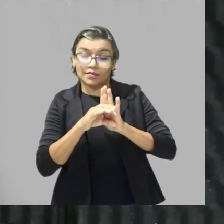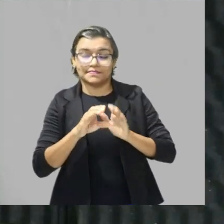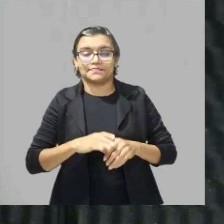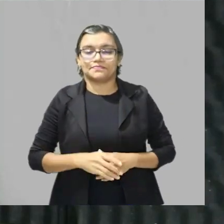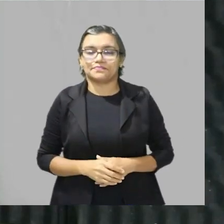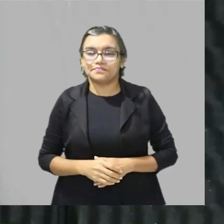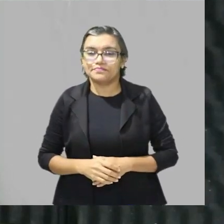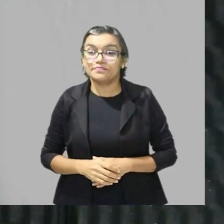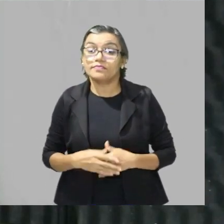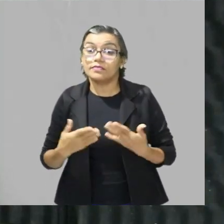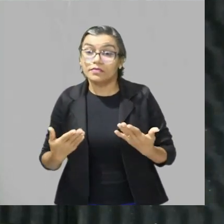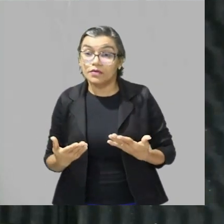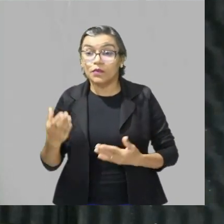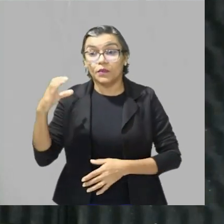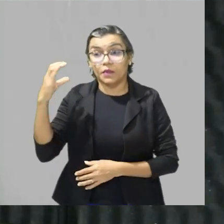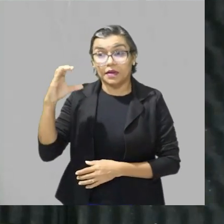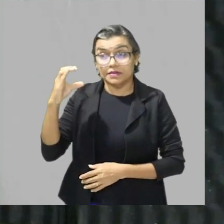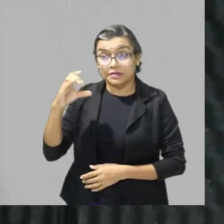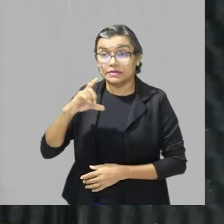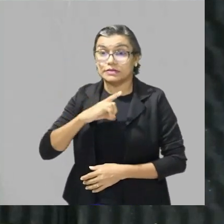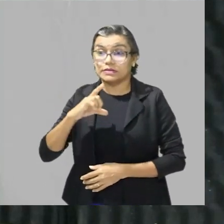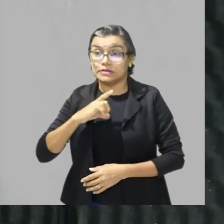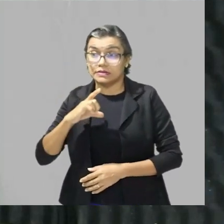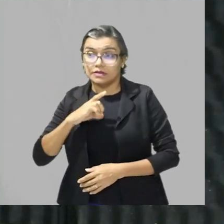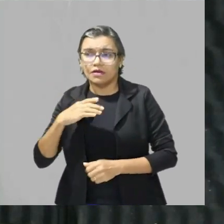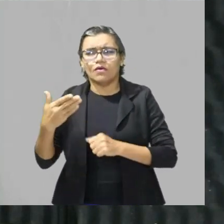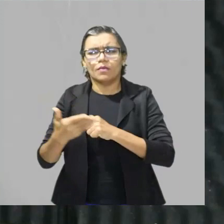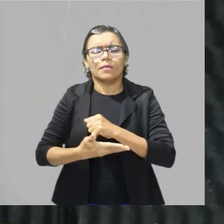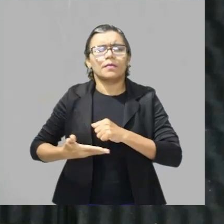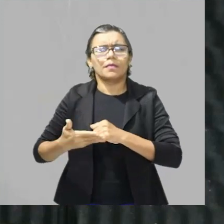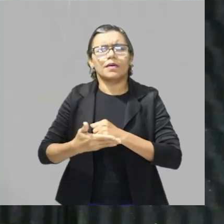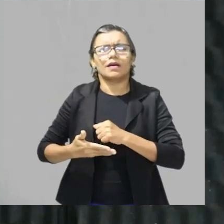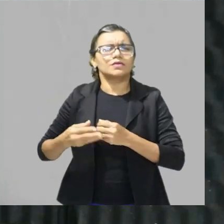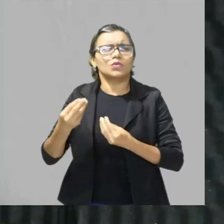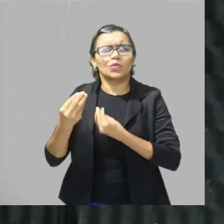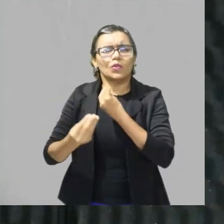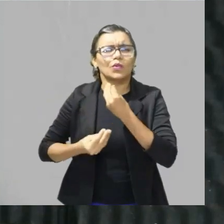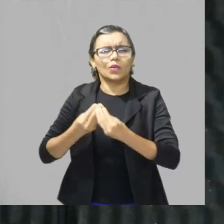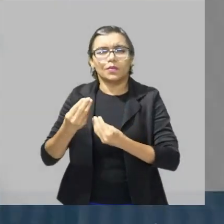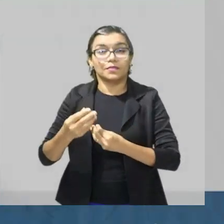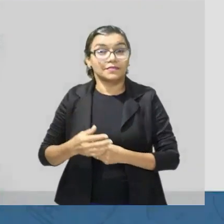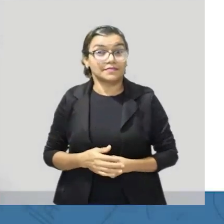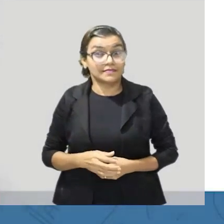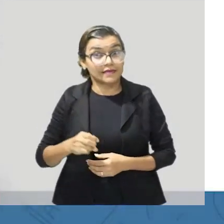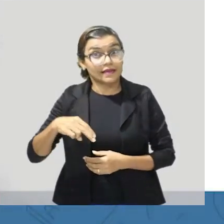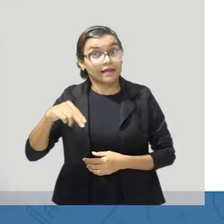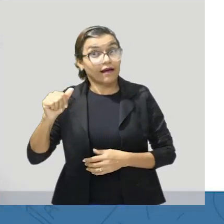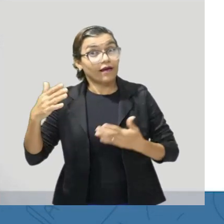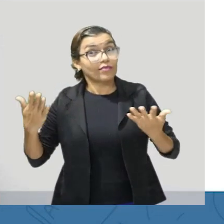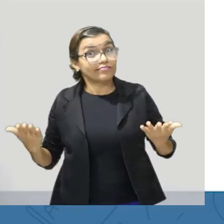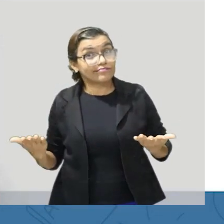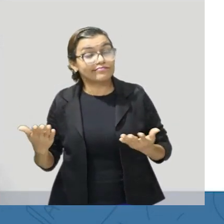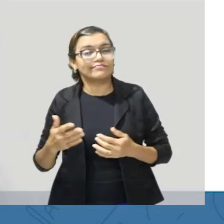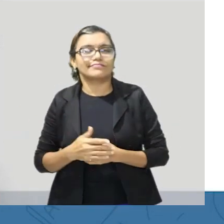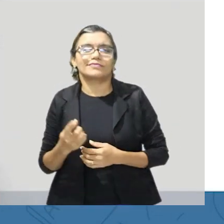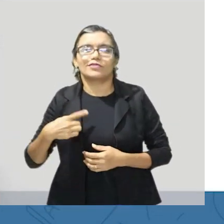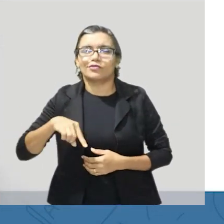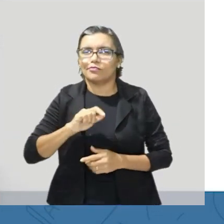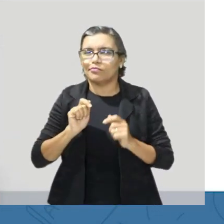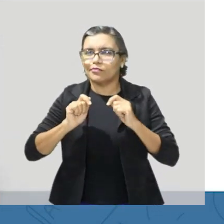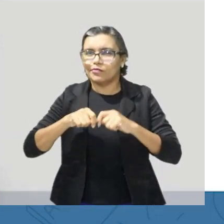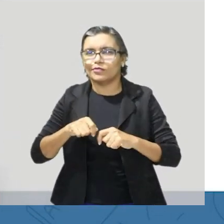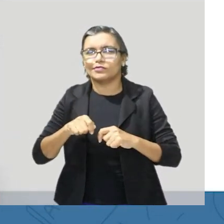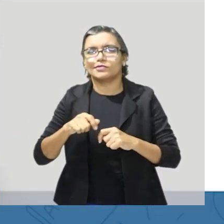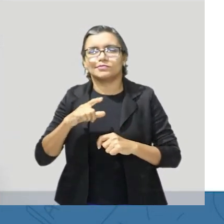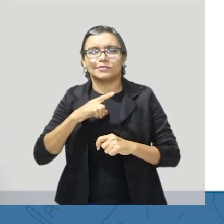Nesse contexto a ciência encontra-se seu novo fundamento em que na aí vamos ver o que que nós podemos extrair